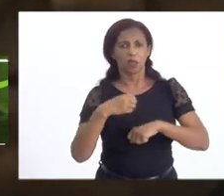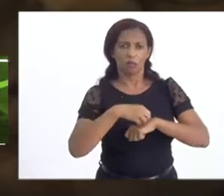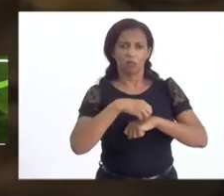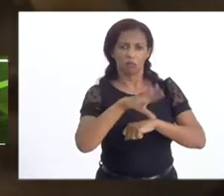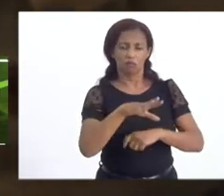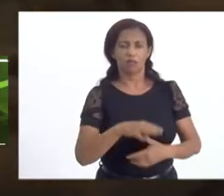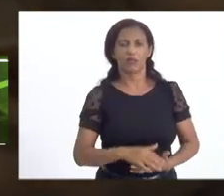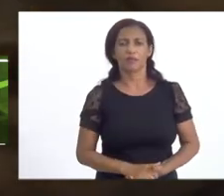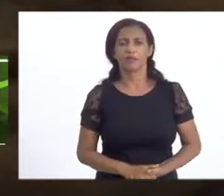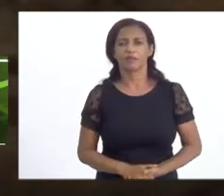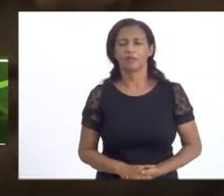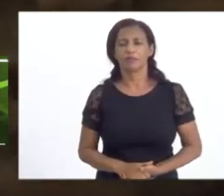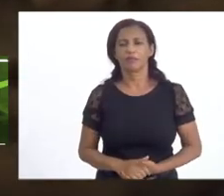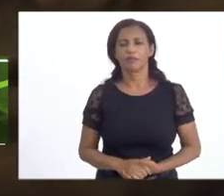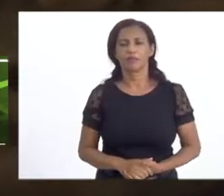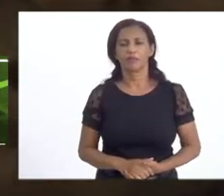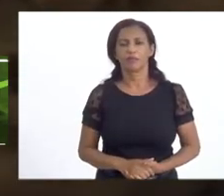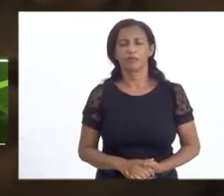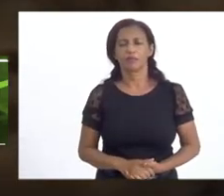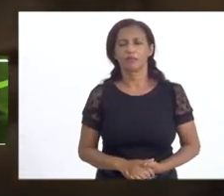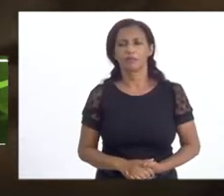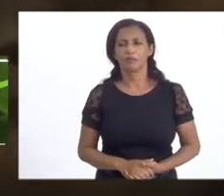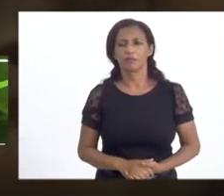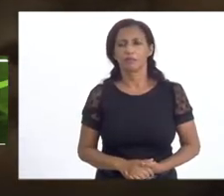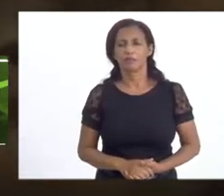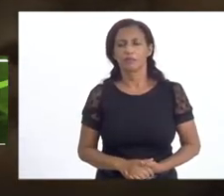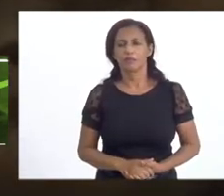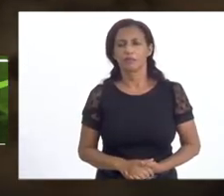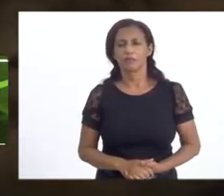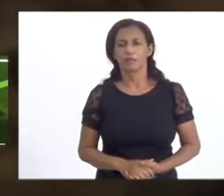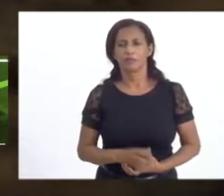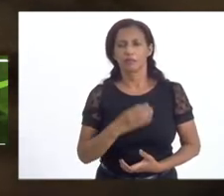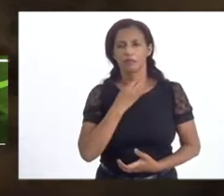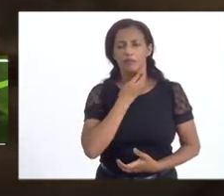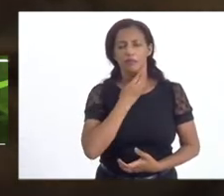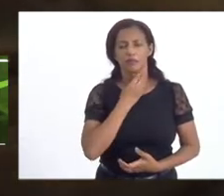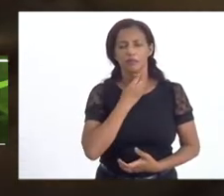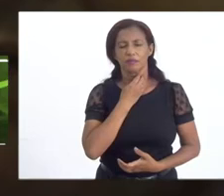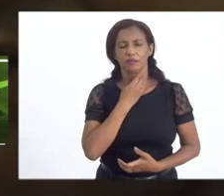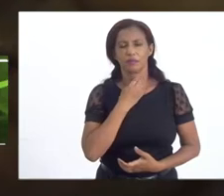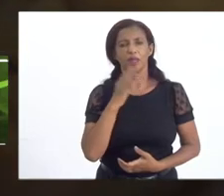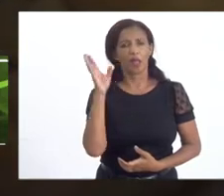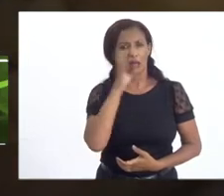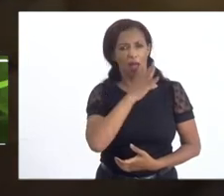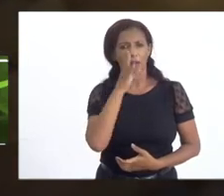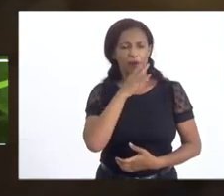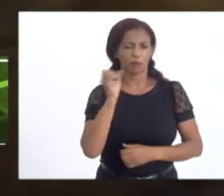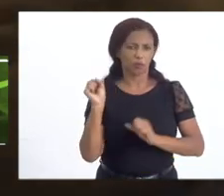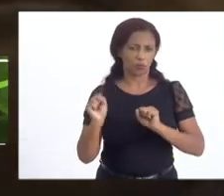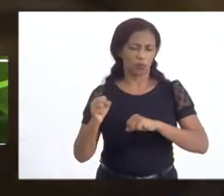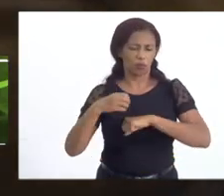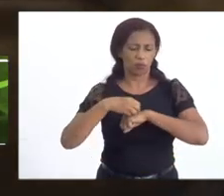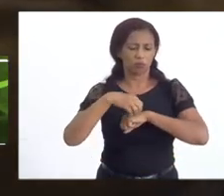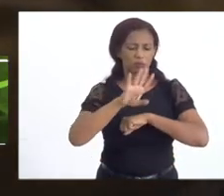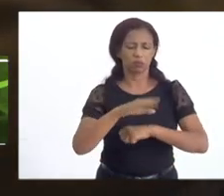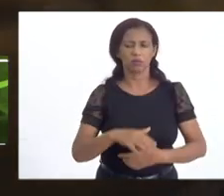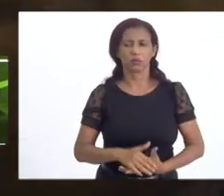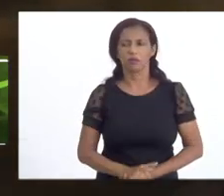aí, caminhar, basta daí passar o e-mail, a gente pode caminhar rapidamente.